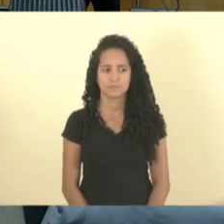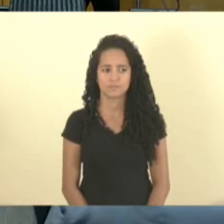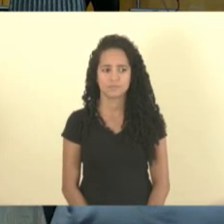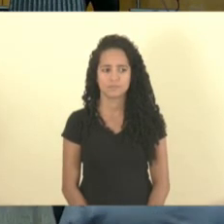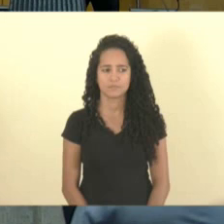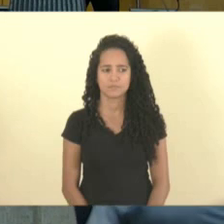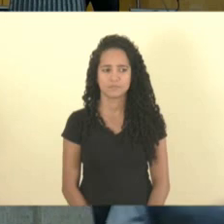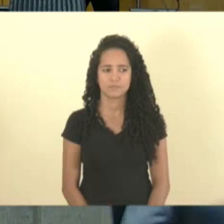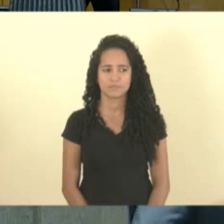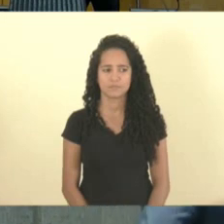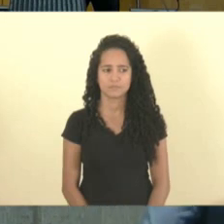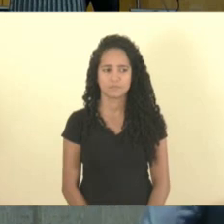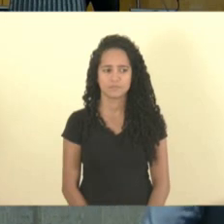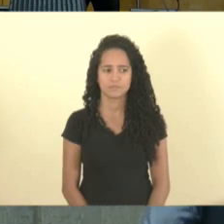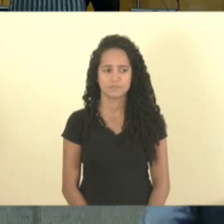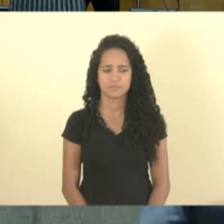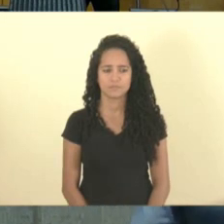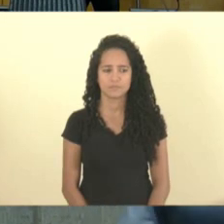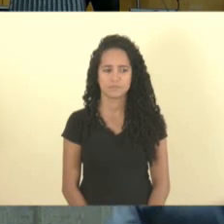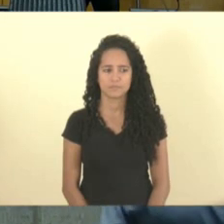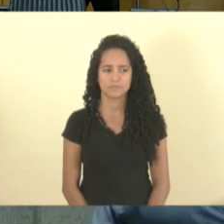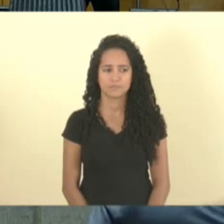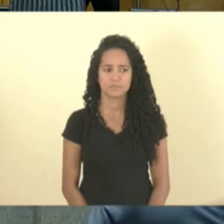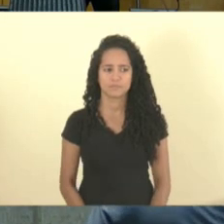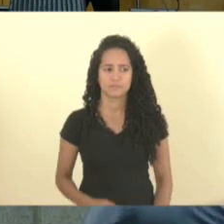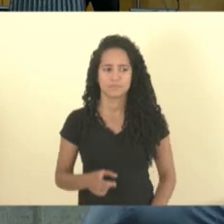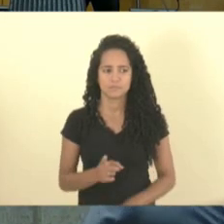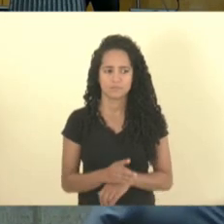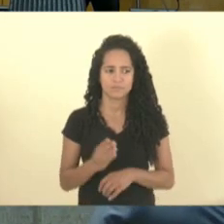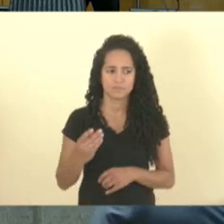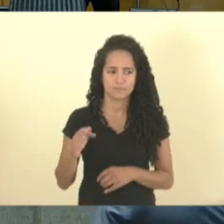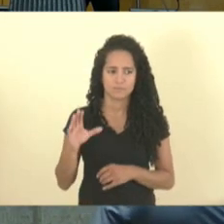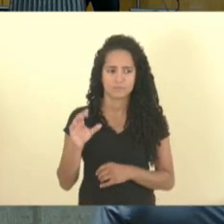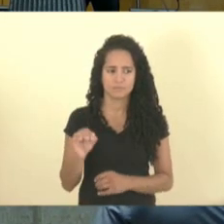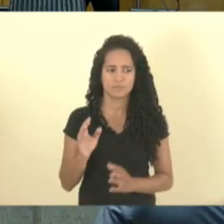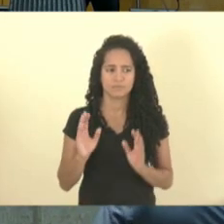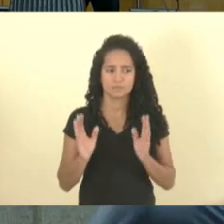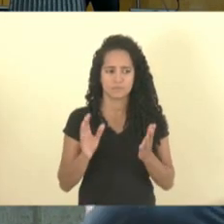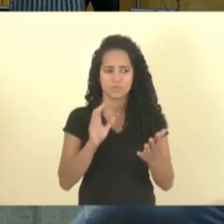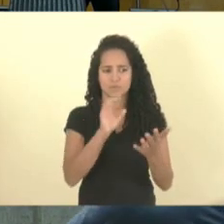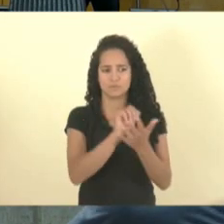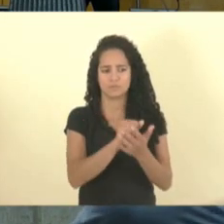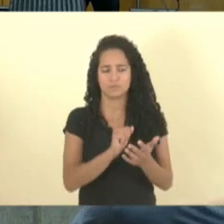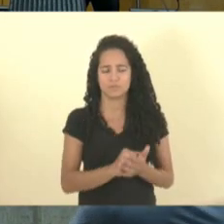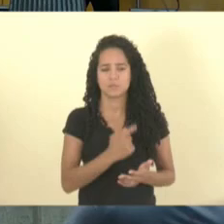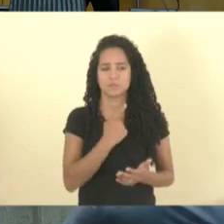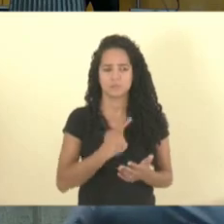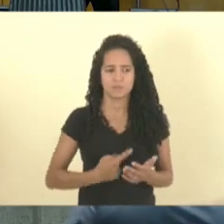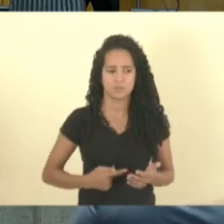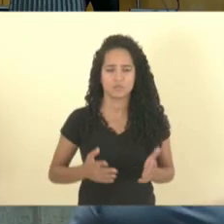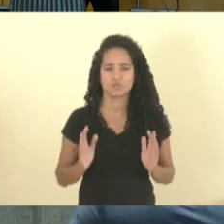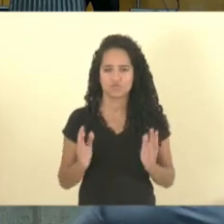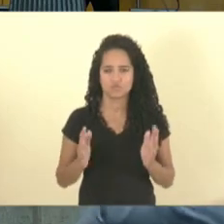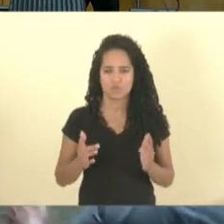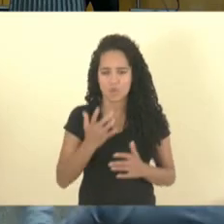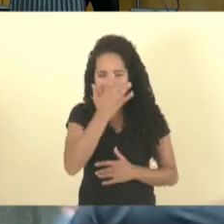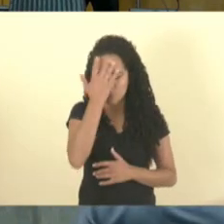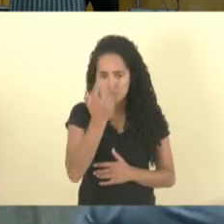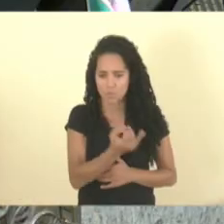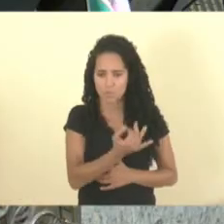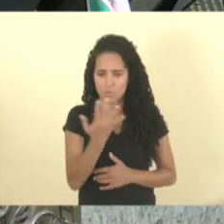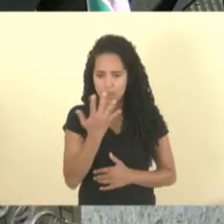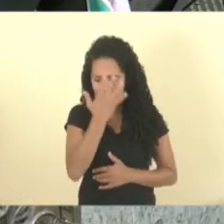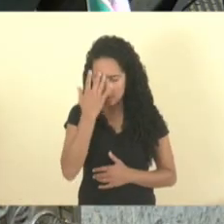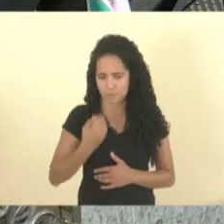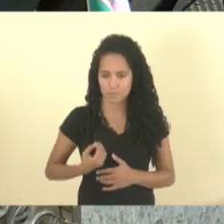Ajuda aí, Luciano, doutor Bruno, só falta ele. Agora, doutor Bruno já registrou, todos registraram, presidente. Nós temos aqui 27